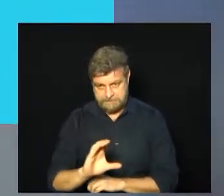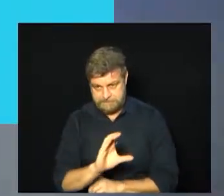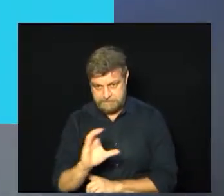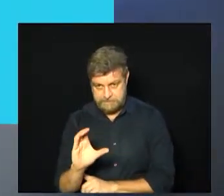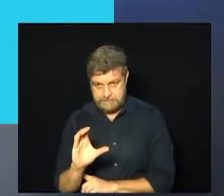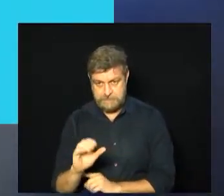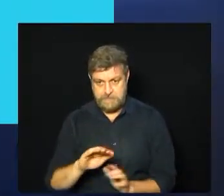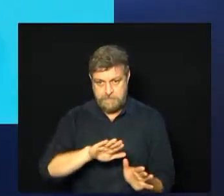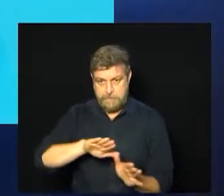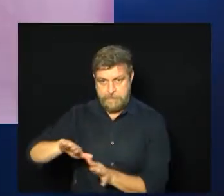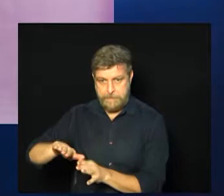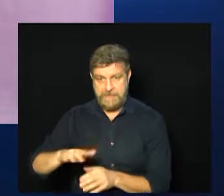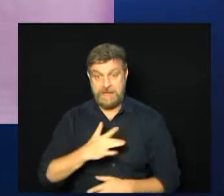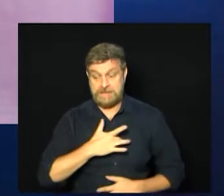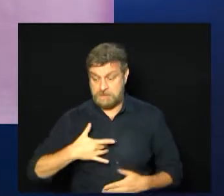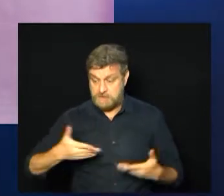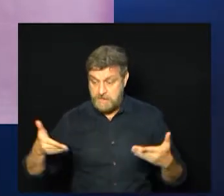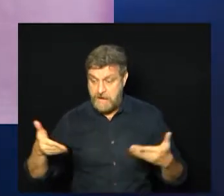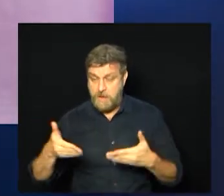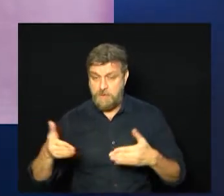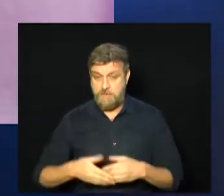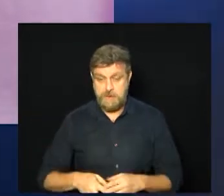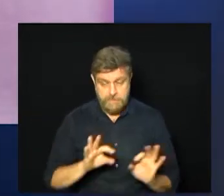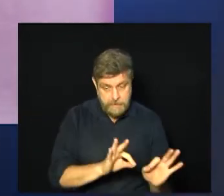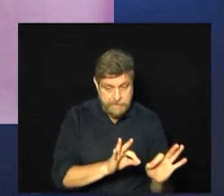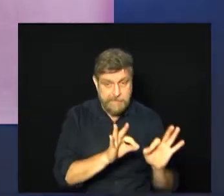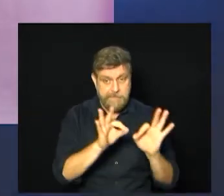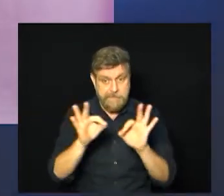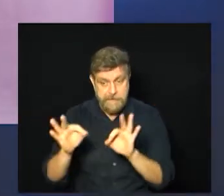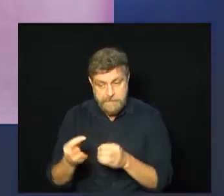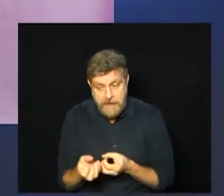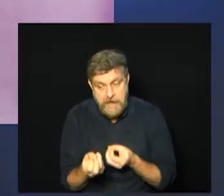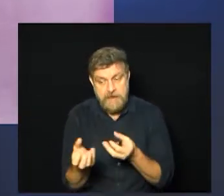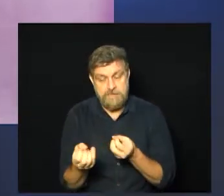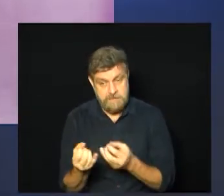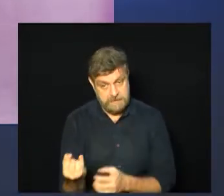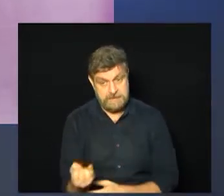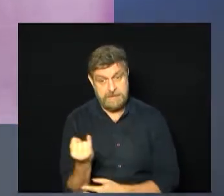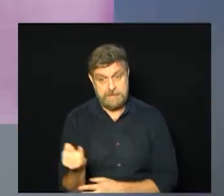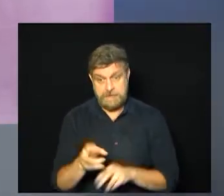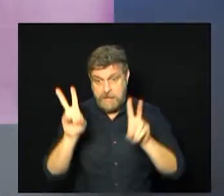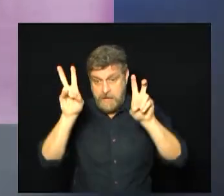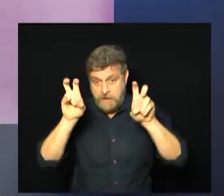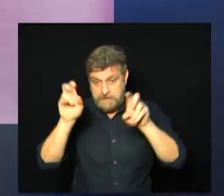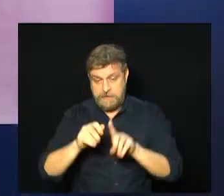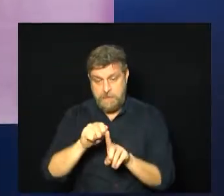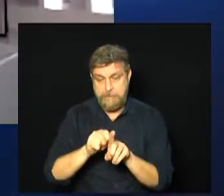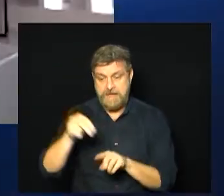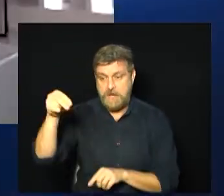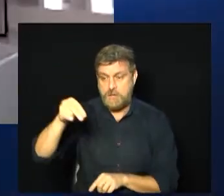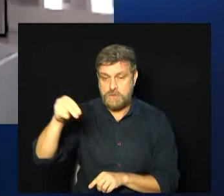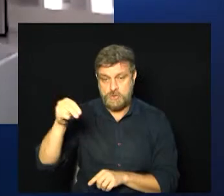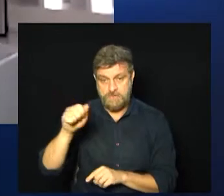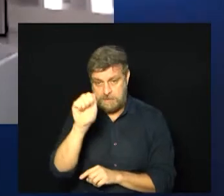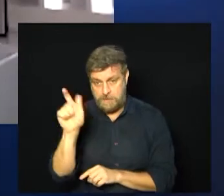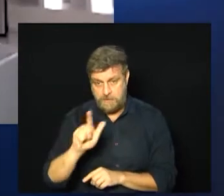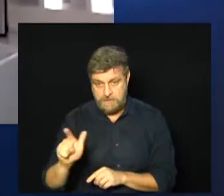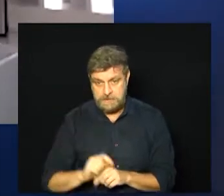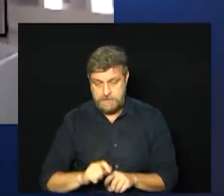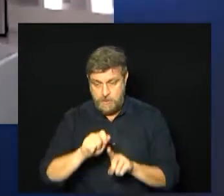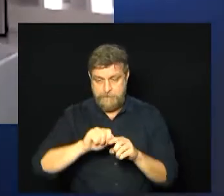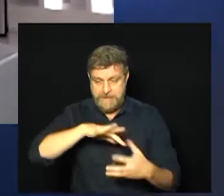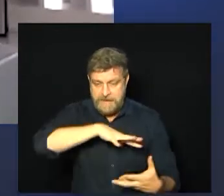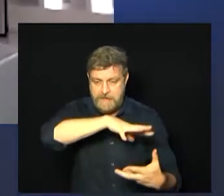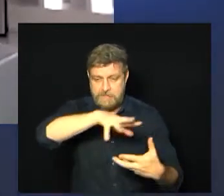quadro Saúde Agora, acompanhe informações importantes sobre o Novembro Azul, o mês mundial